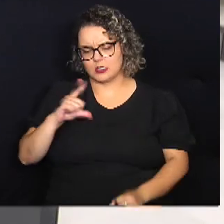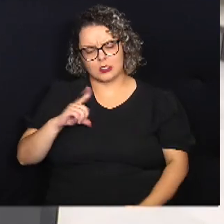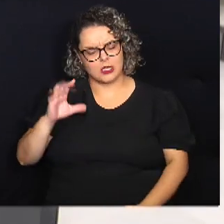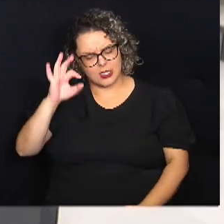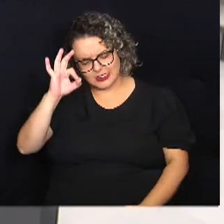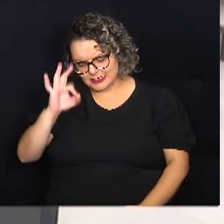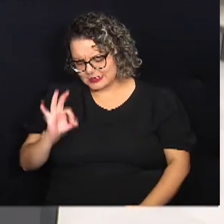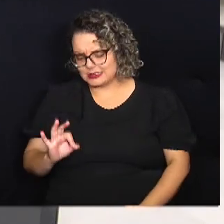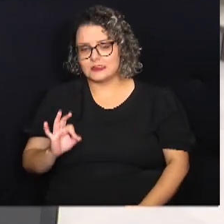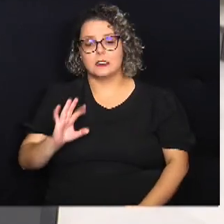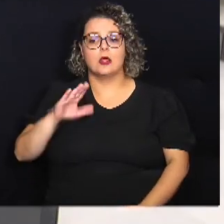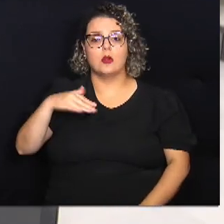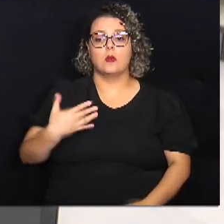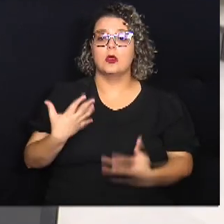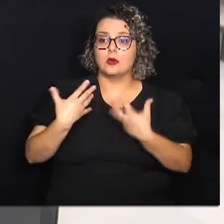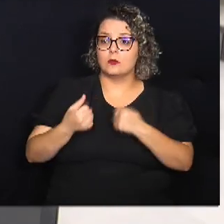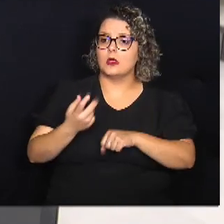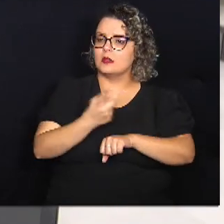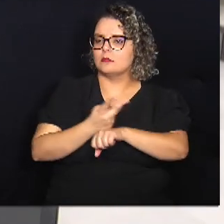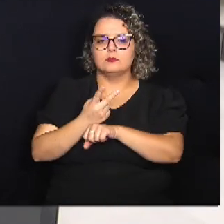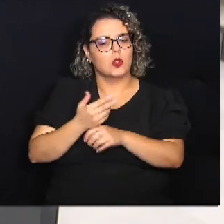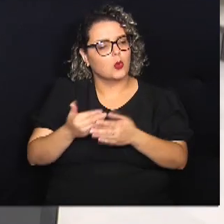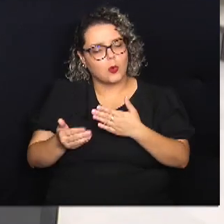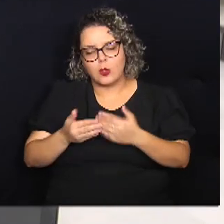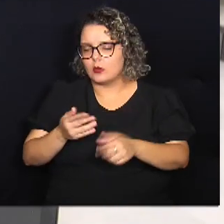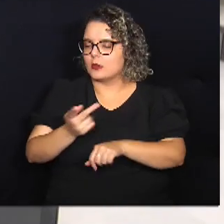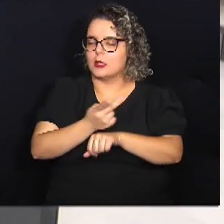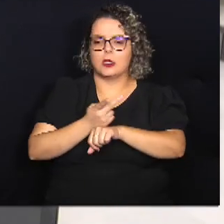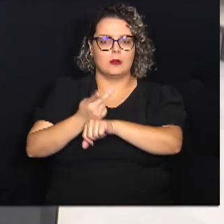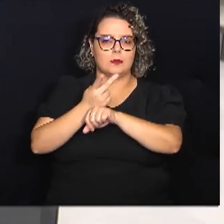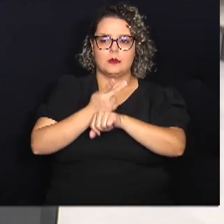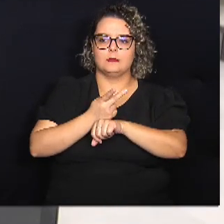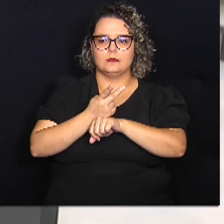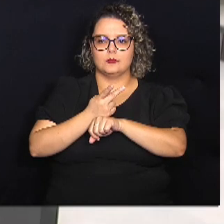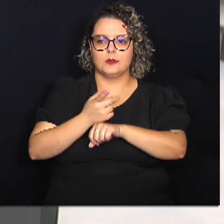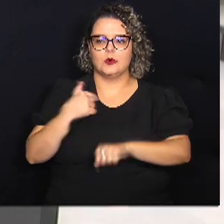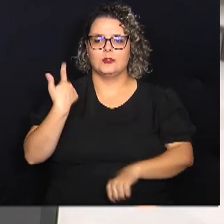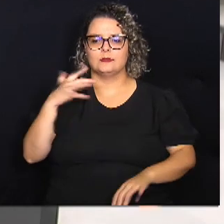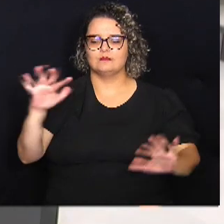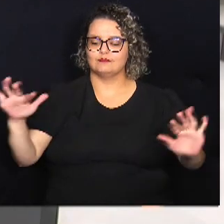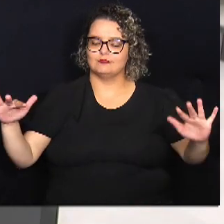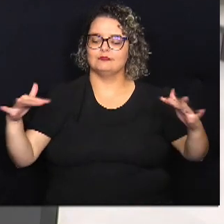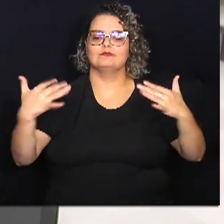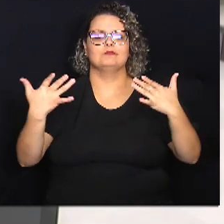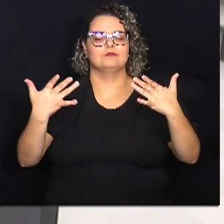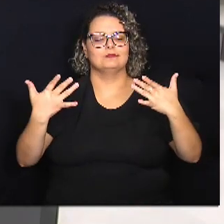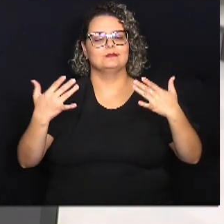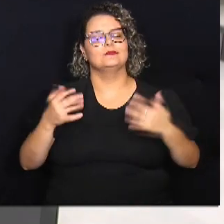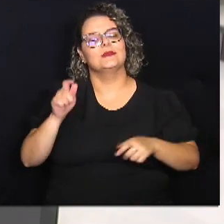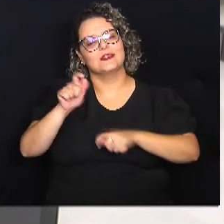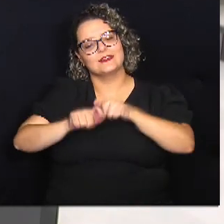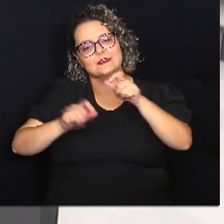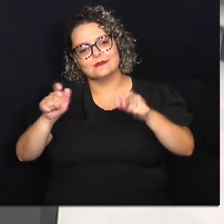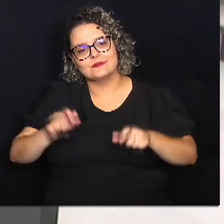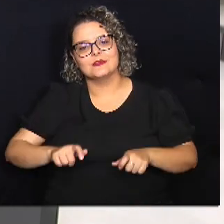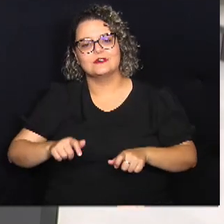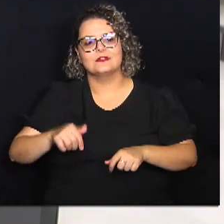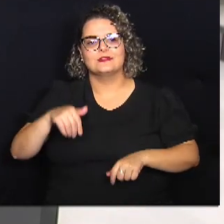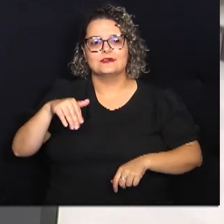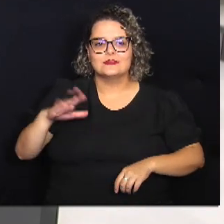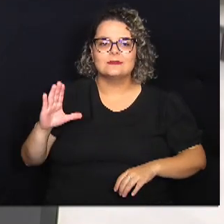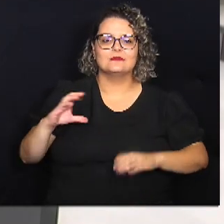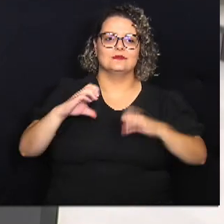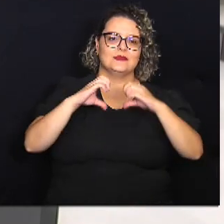quando nós recebemos um prêmio, seja ele qual for, os olhos que nós queremos que nos observem são daquelas pessoas que nós